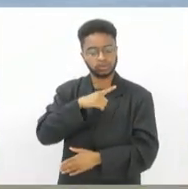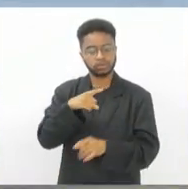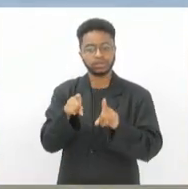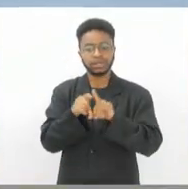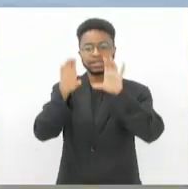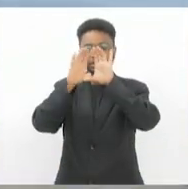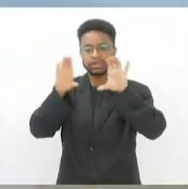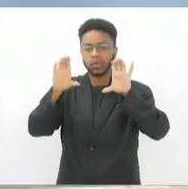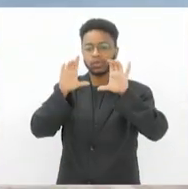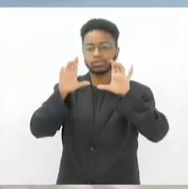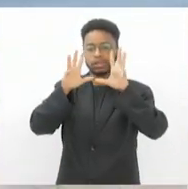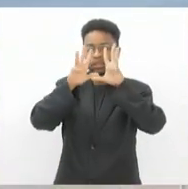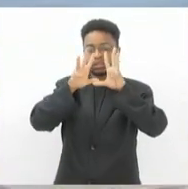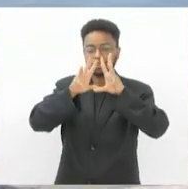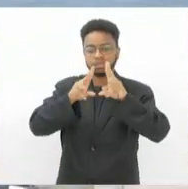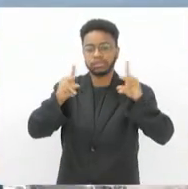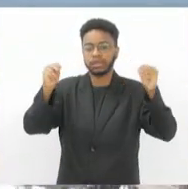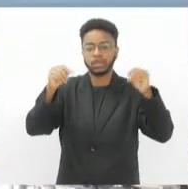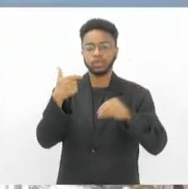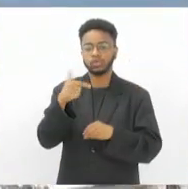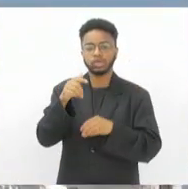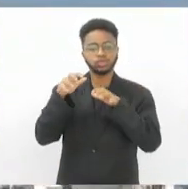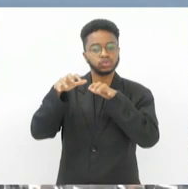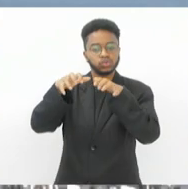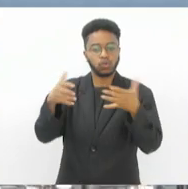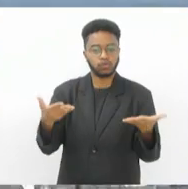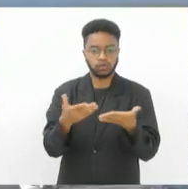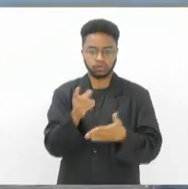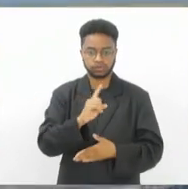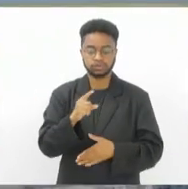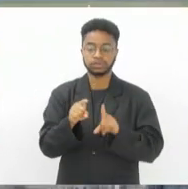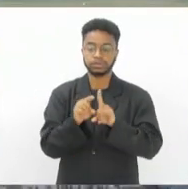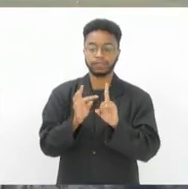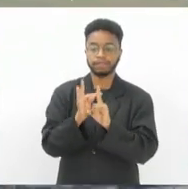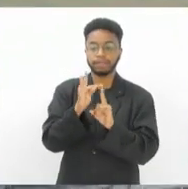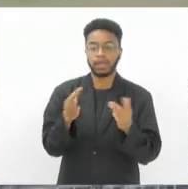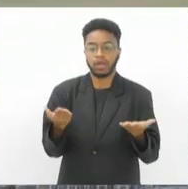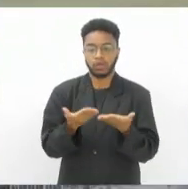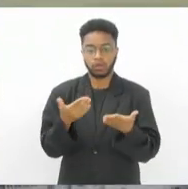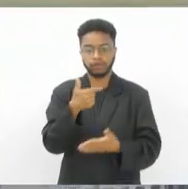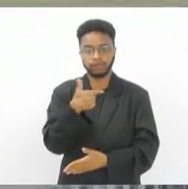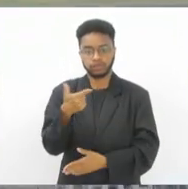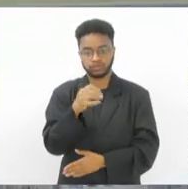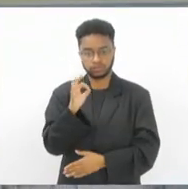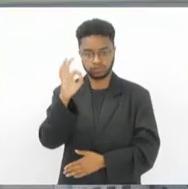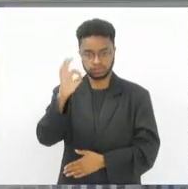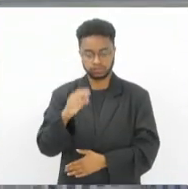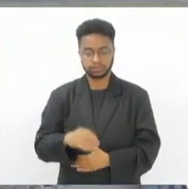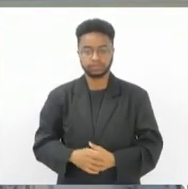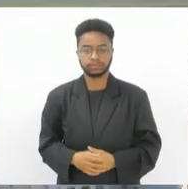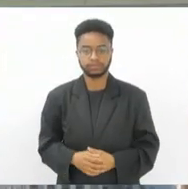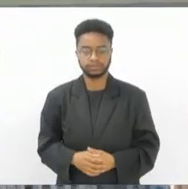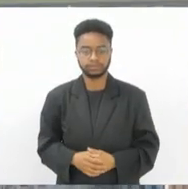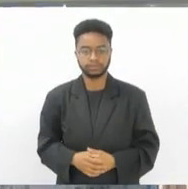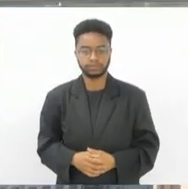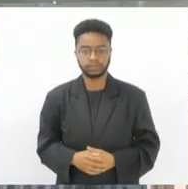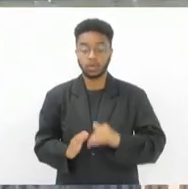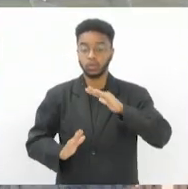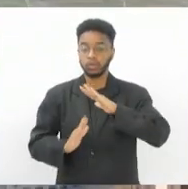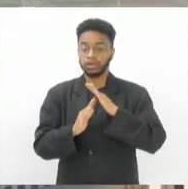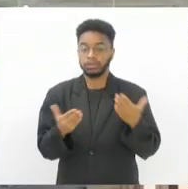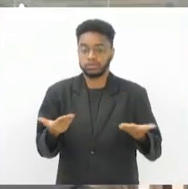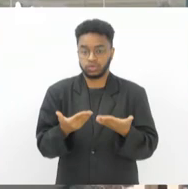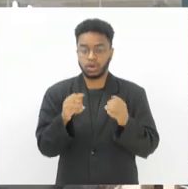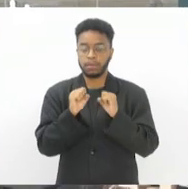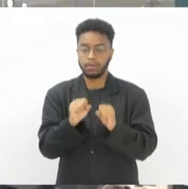limpo e não há previsão de chuva para hoje. A temperatura neste momento é de 22 graus. A máxima